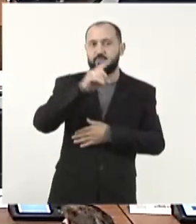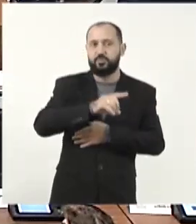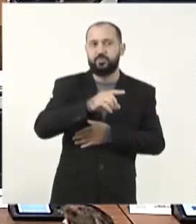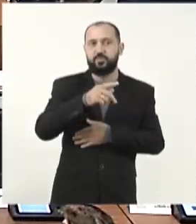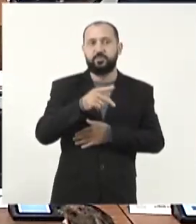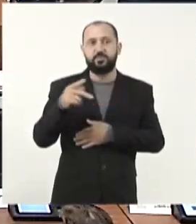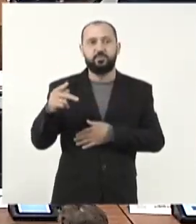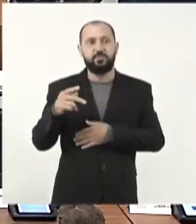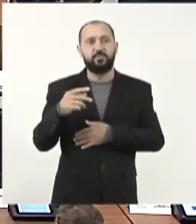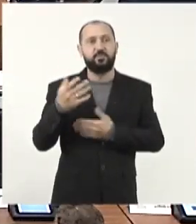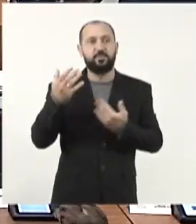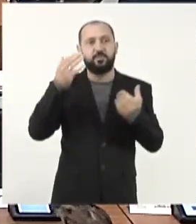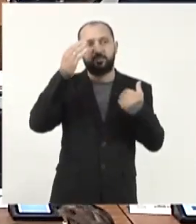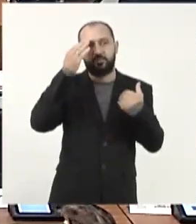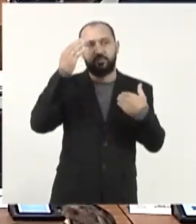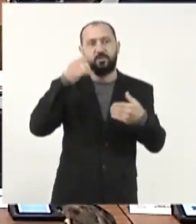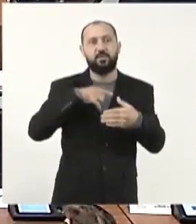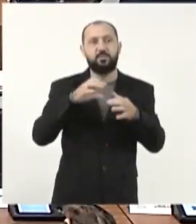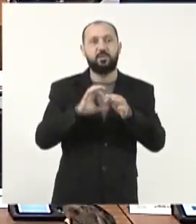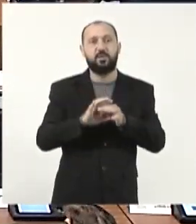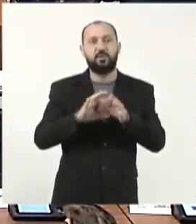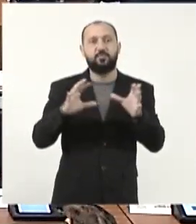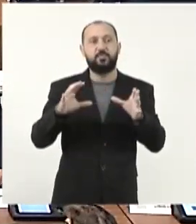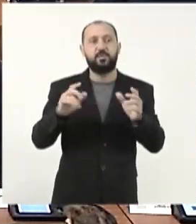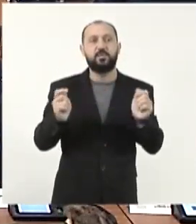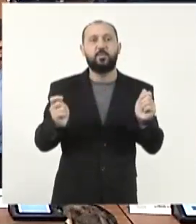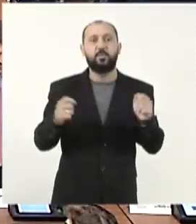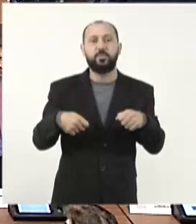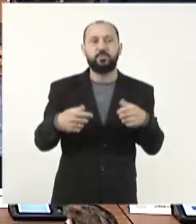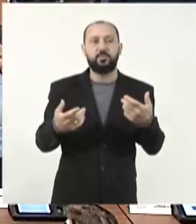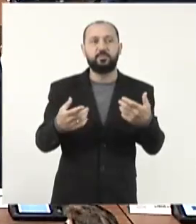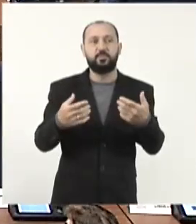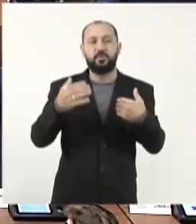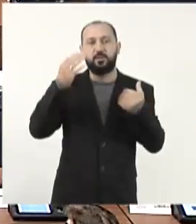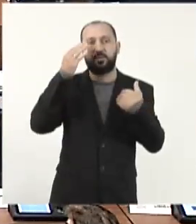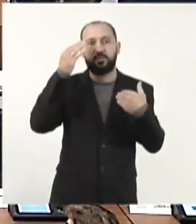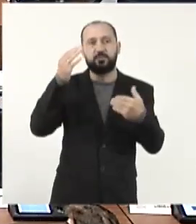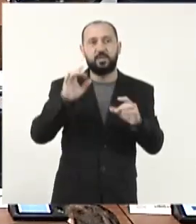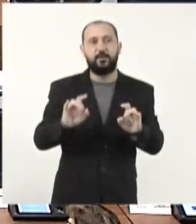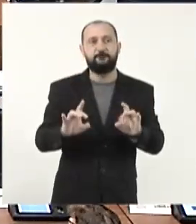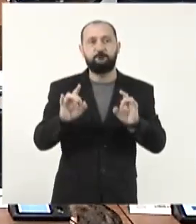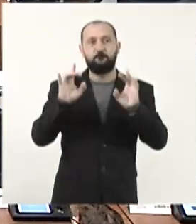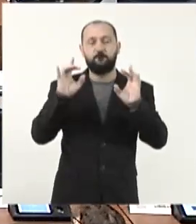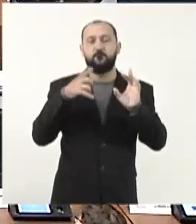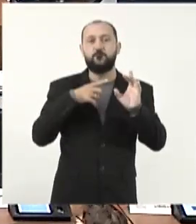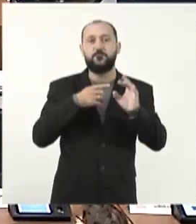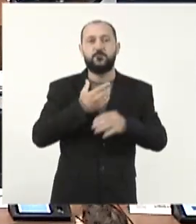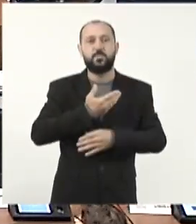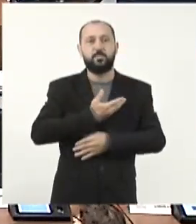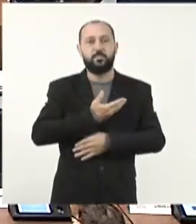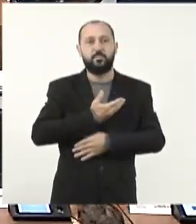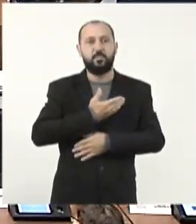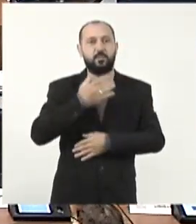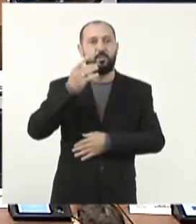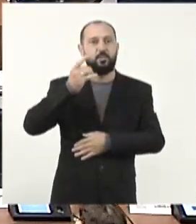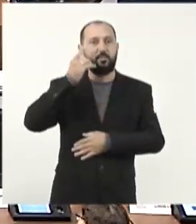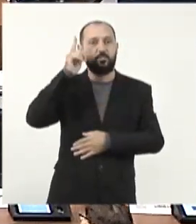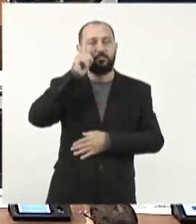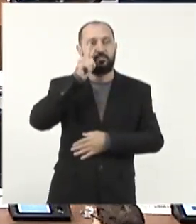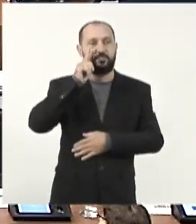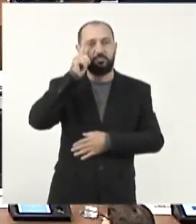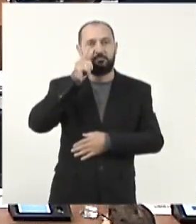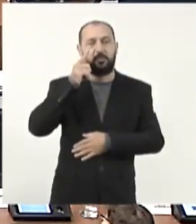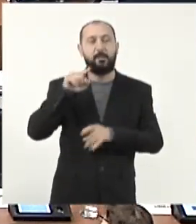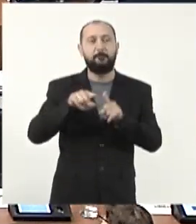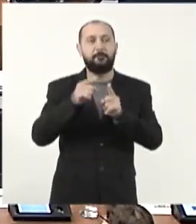presidente. Obrigada por ter concedido esta possibilidade. Agradecer muito especialmente a minha companheira, a deputada estadual Gleice Jane,